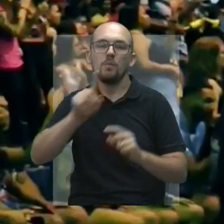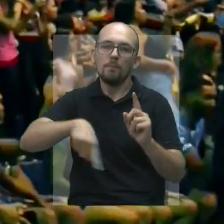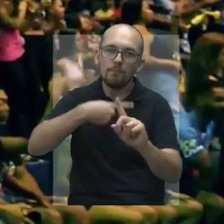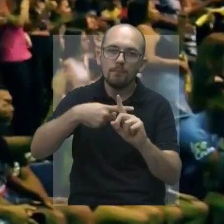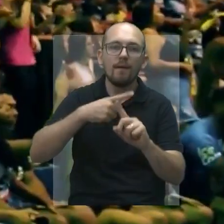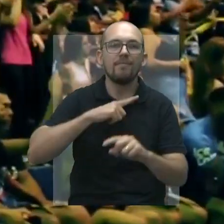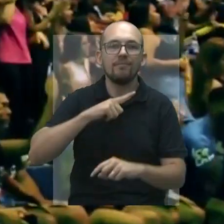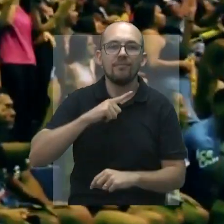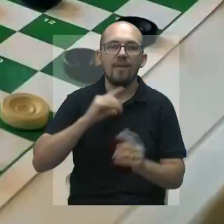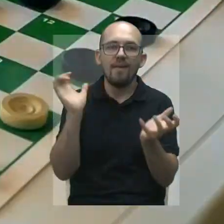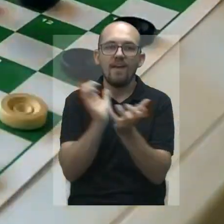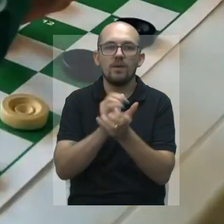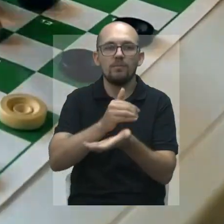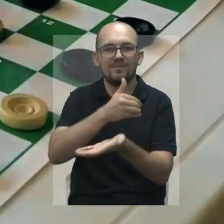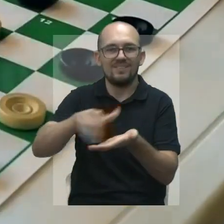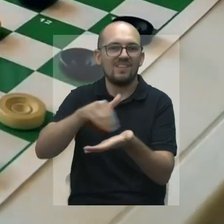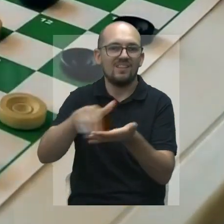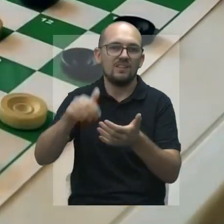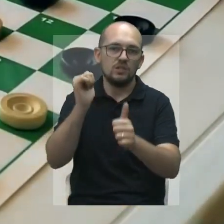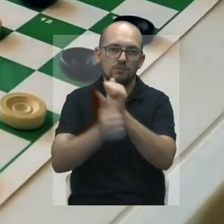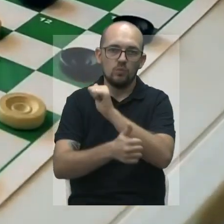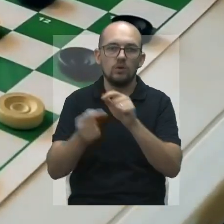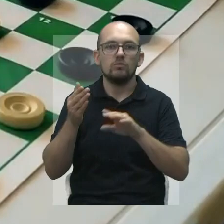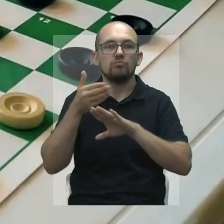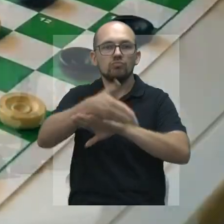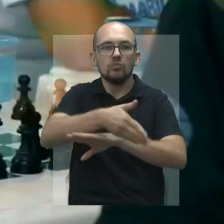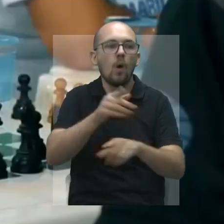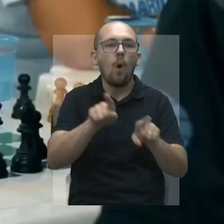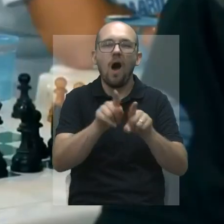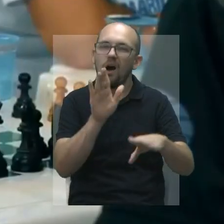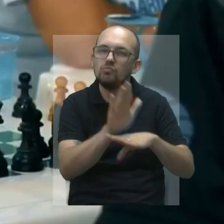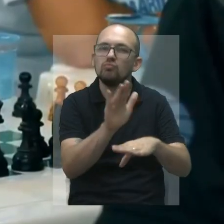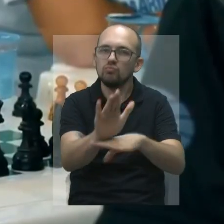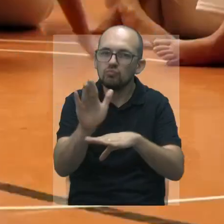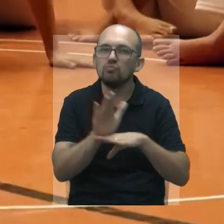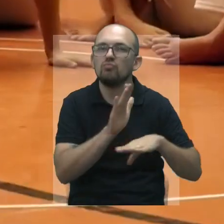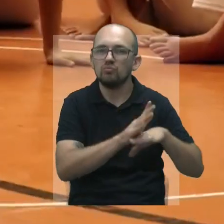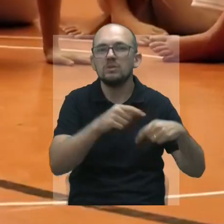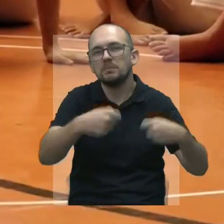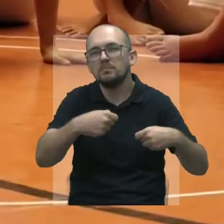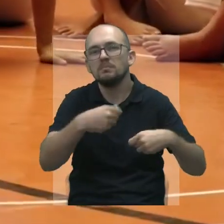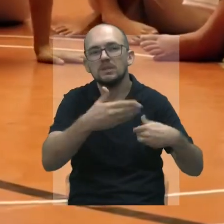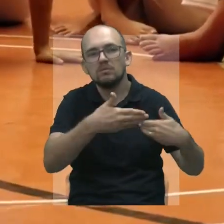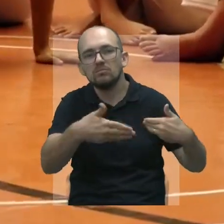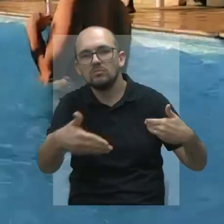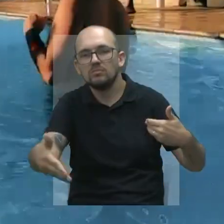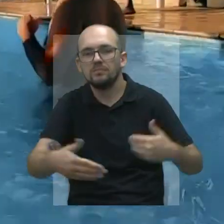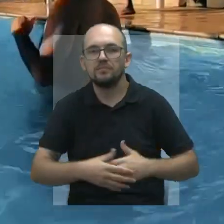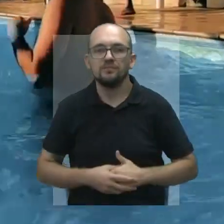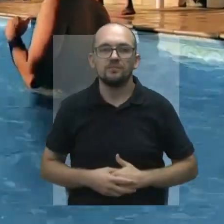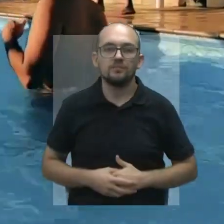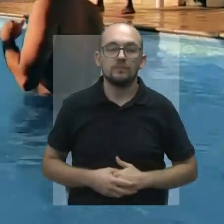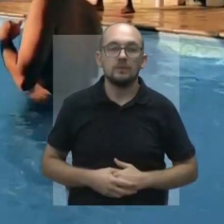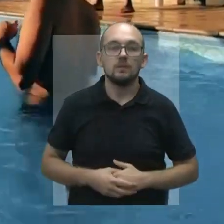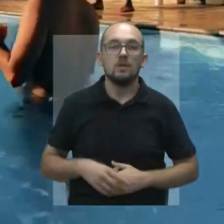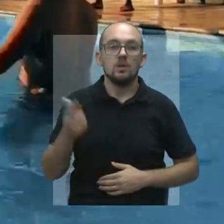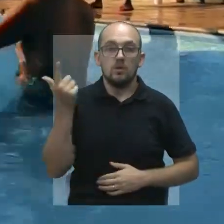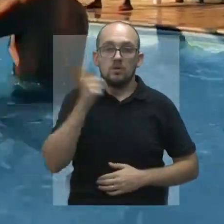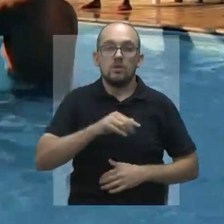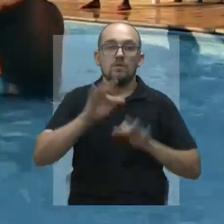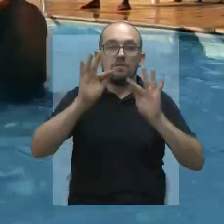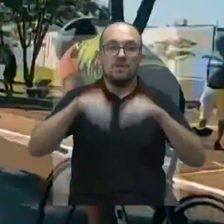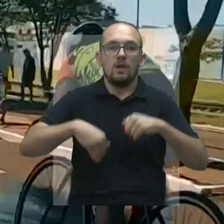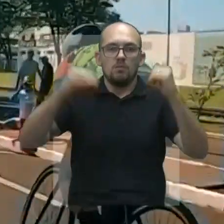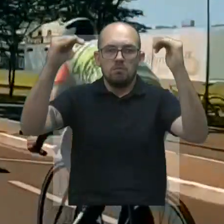da Secretaria Municipal de Esportes que prestou todo o apoio necessário durante as competições. Na classificação final dos